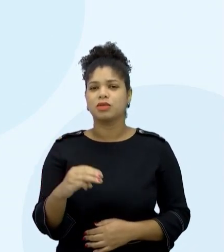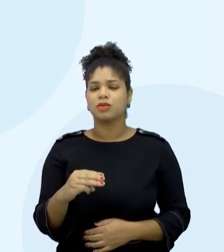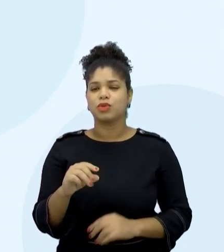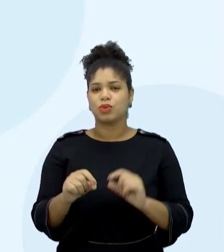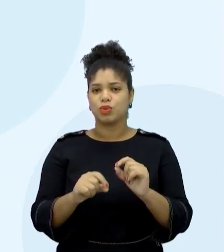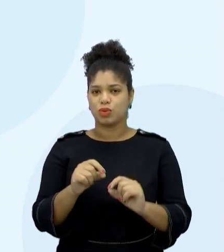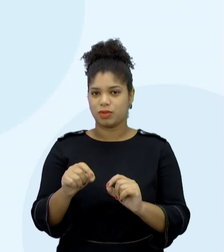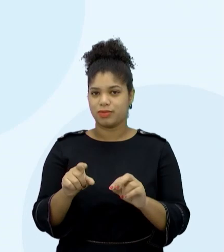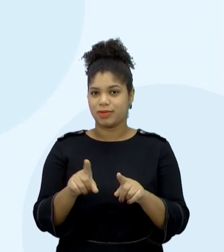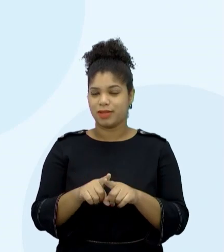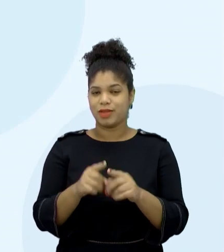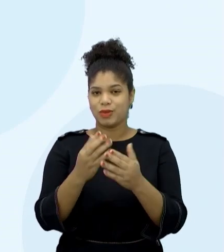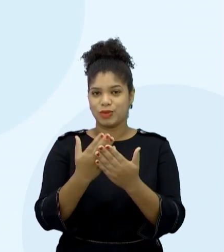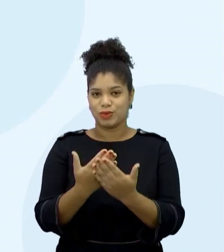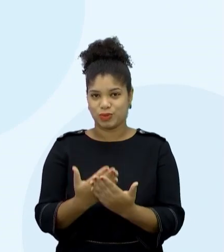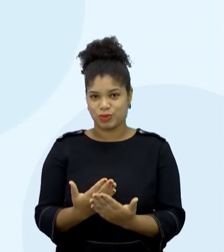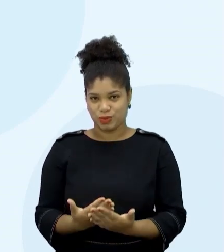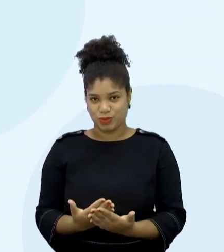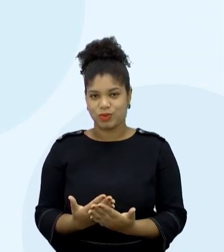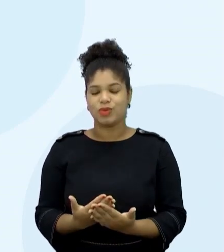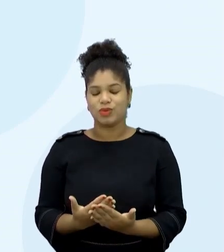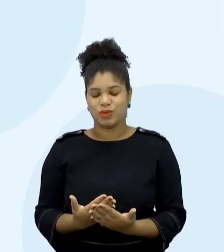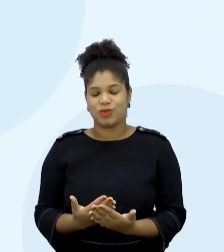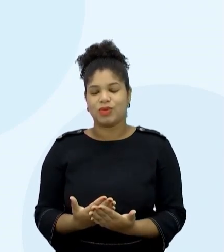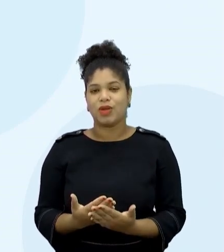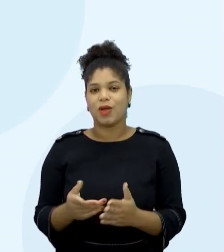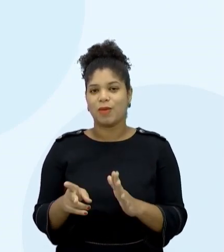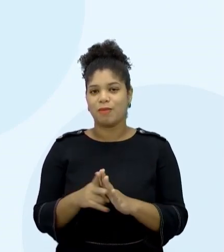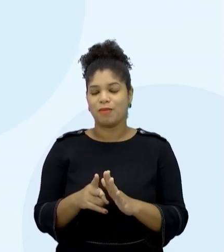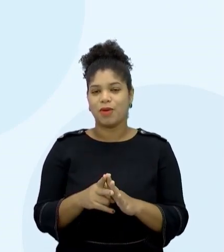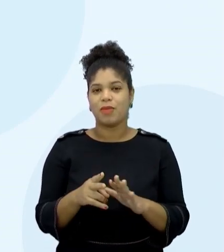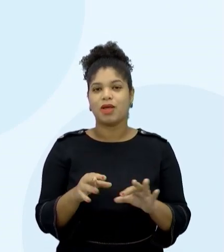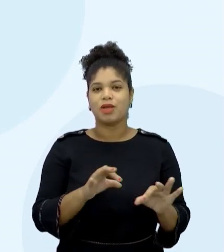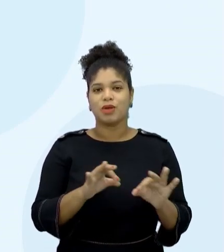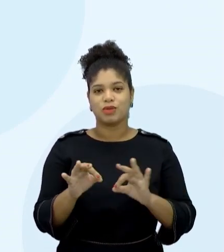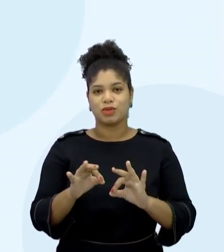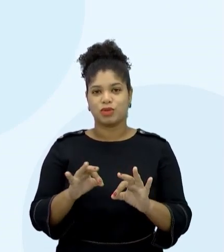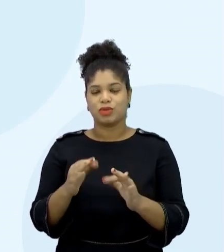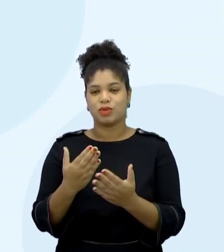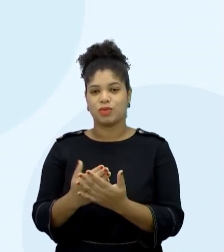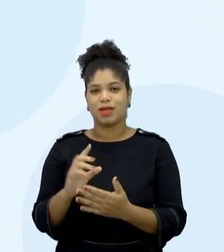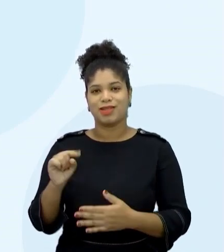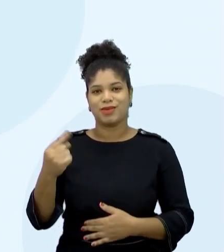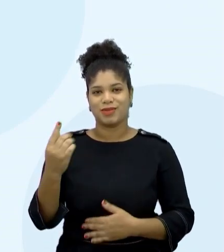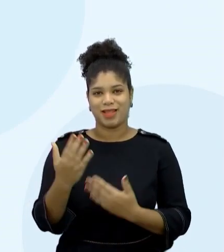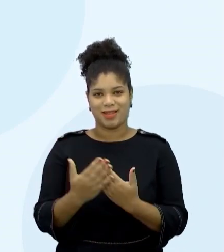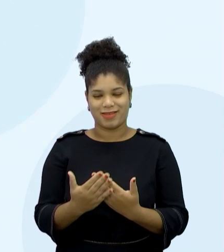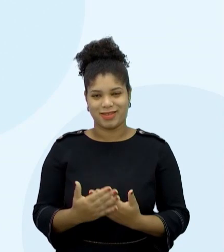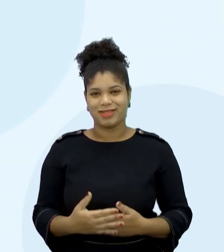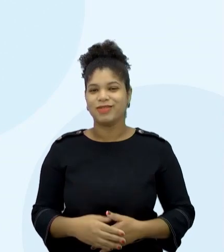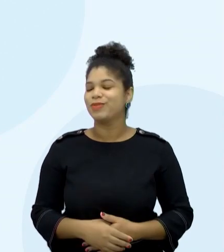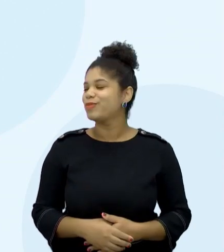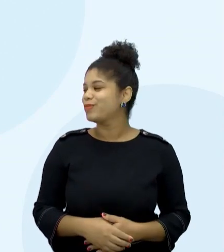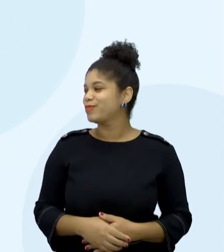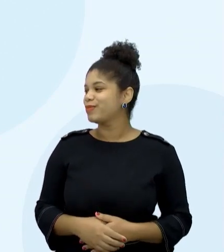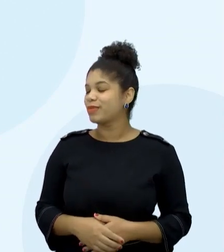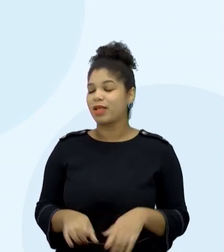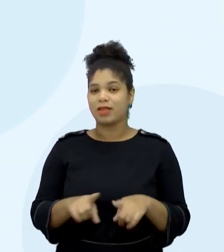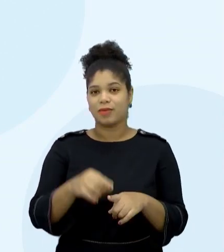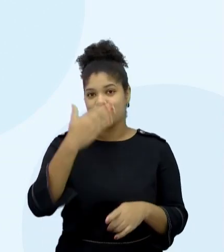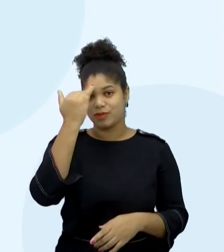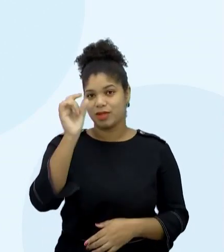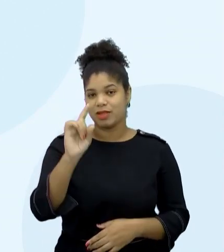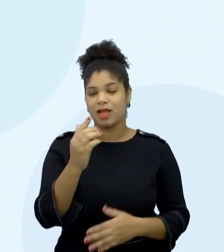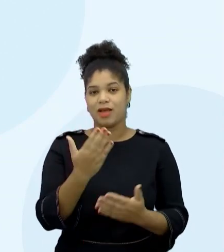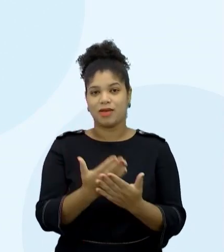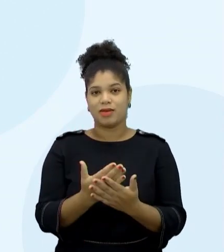também para aí o seu estudo, para se preparar para o estudo na próxima aula. E também, não esqueça de fazer a